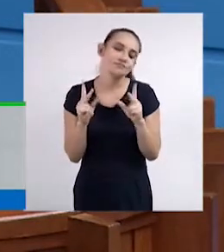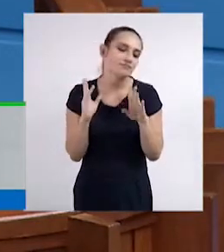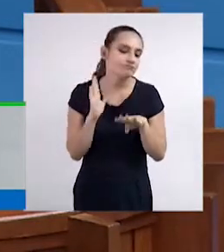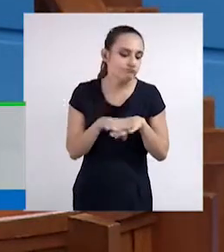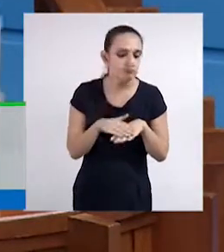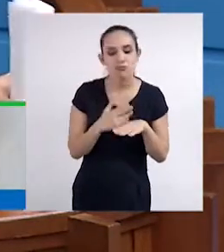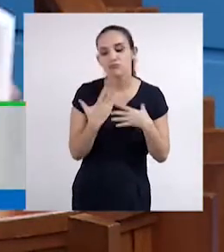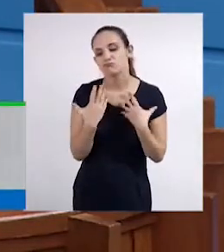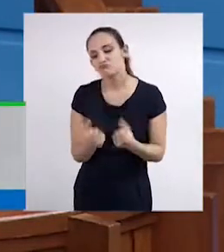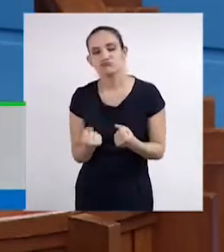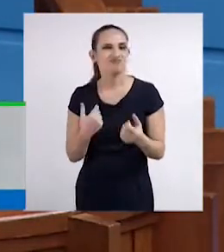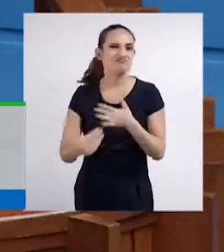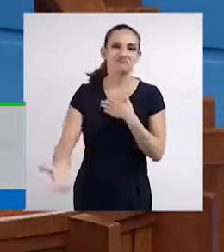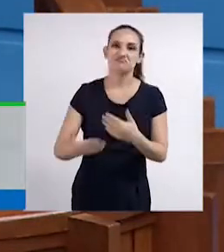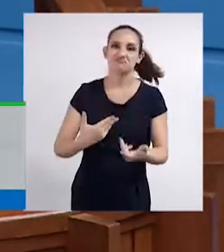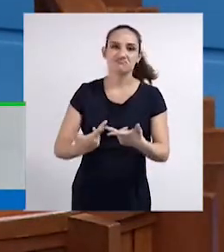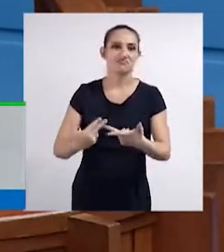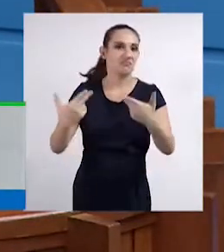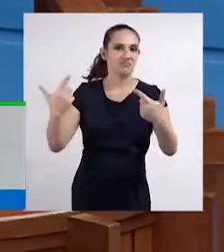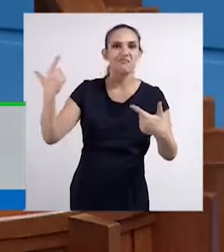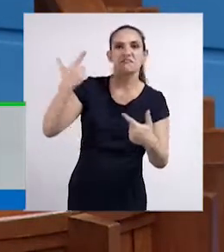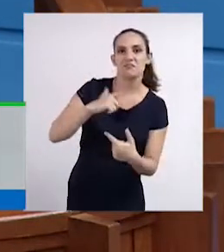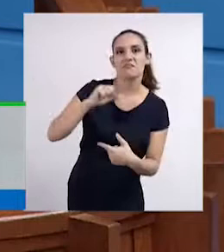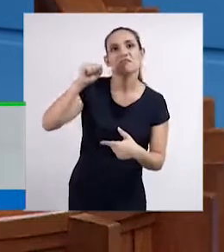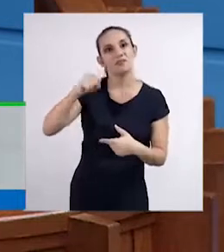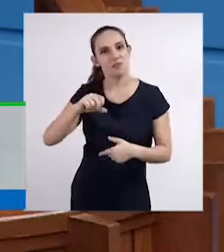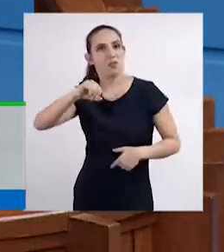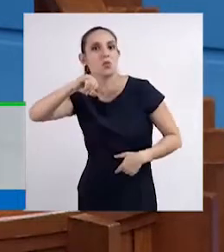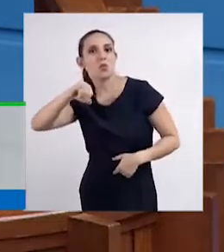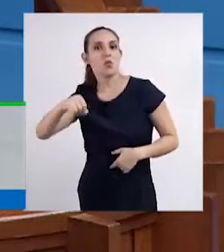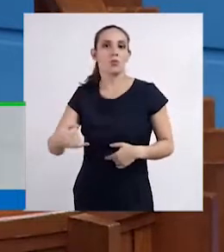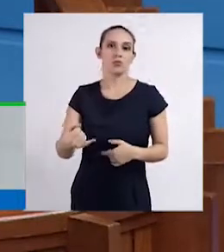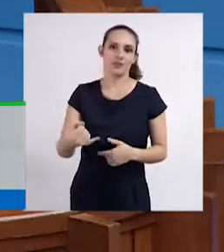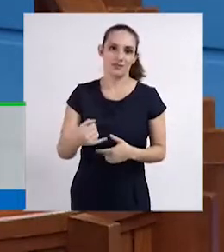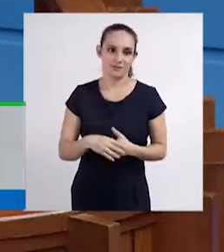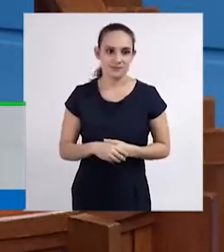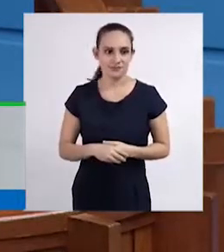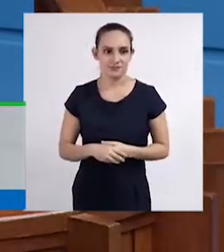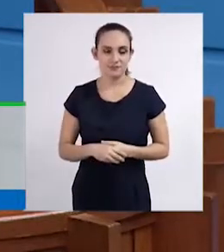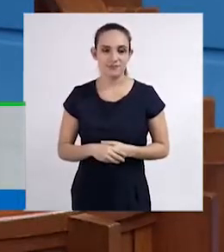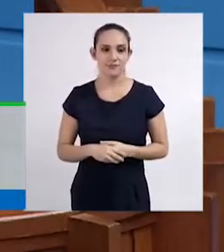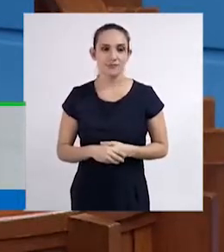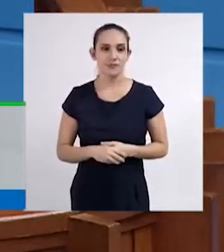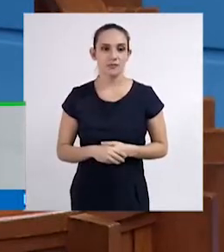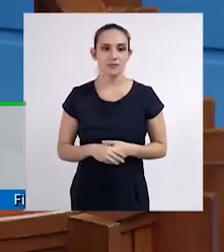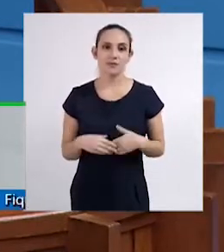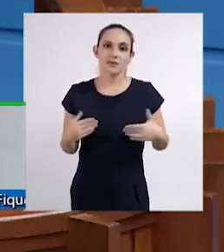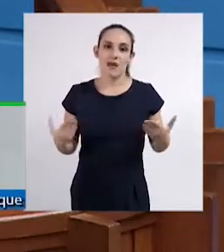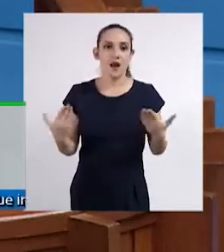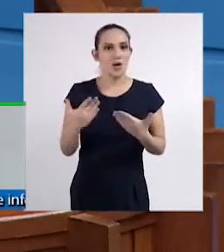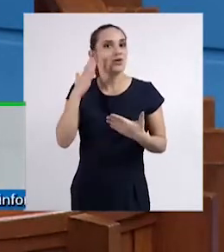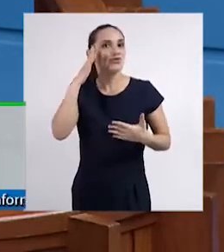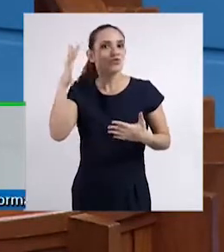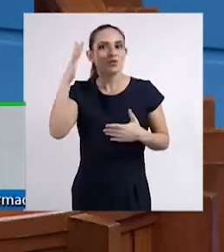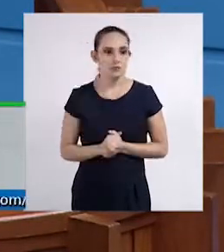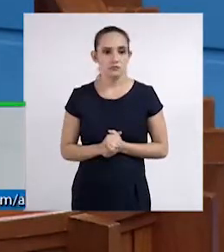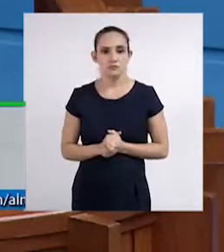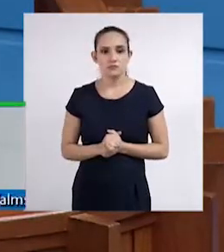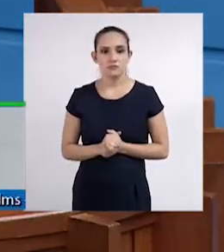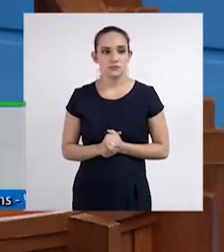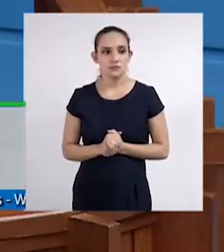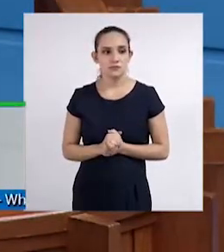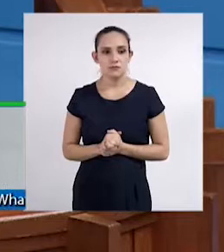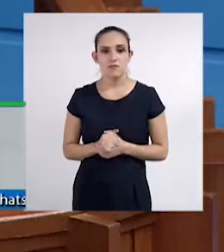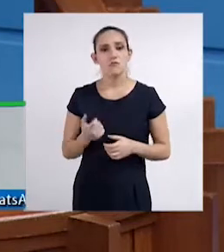aceitando qualquer situação para poder ter essa chance. E os sonhos desses garotos todos foram interrompidos.